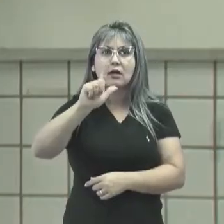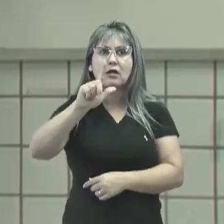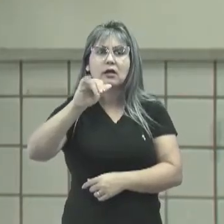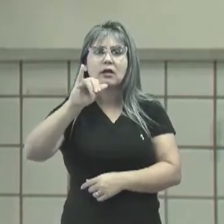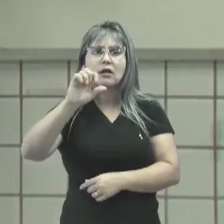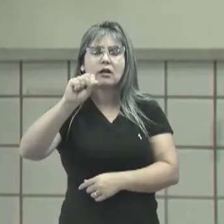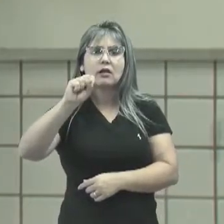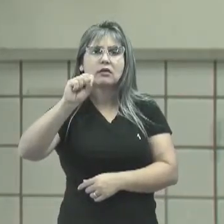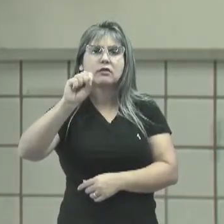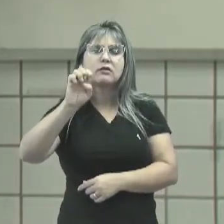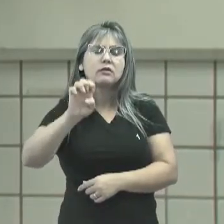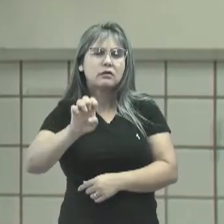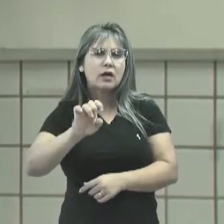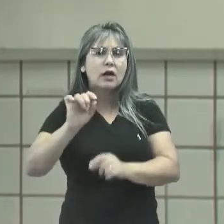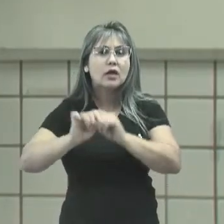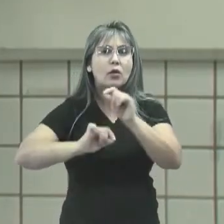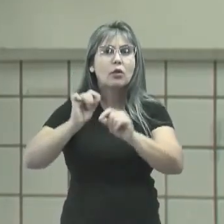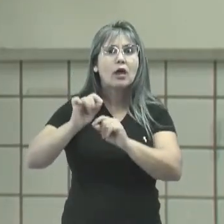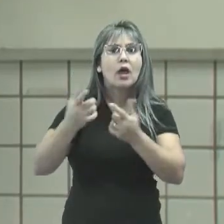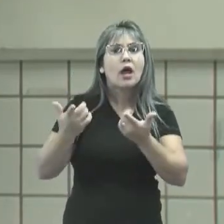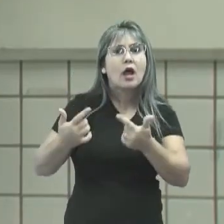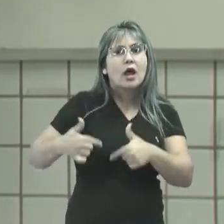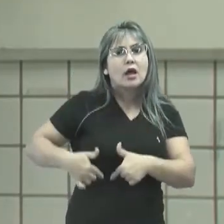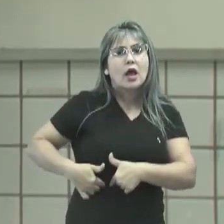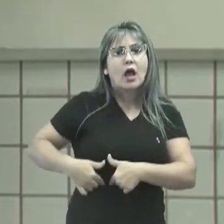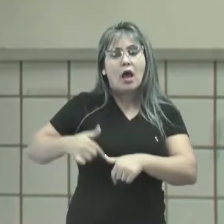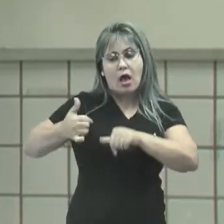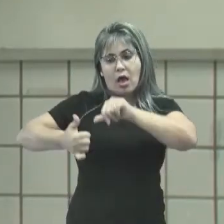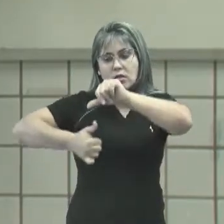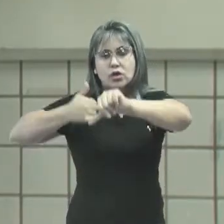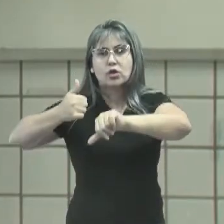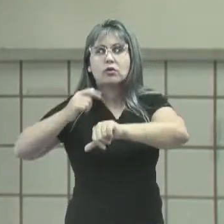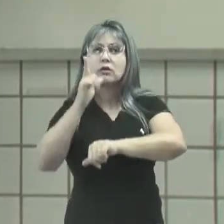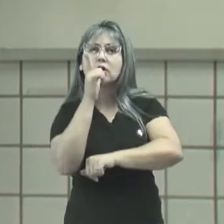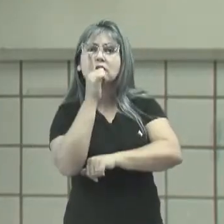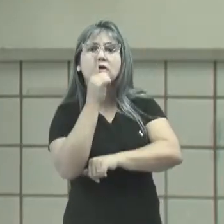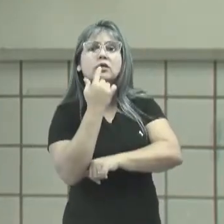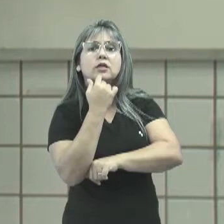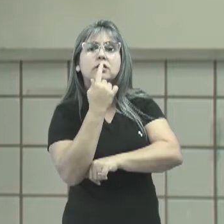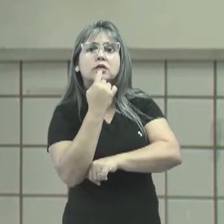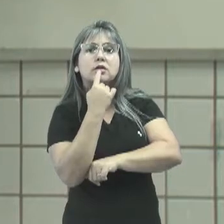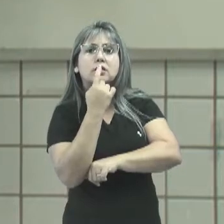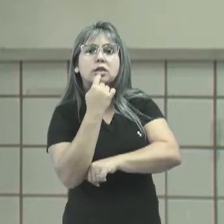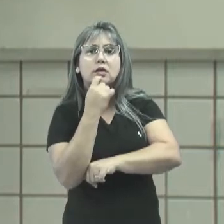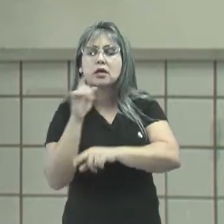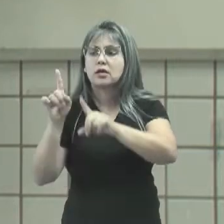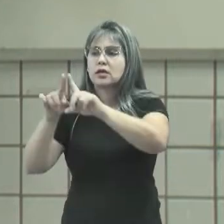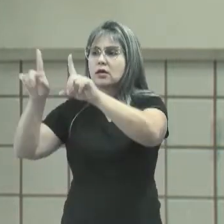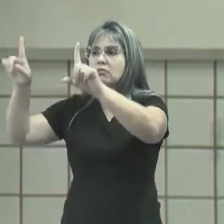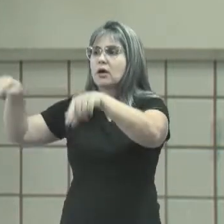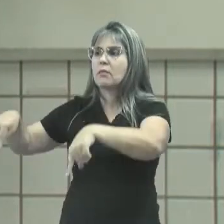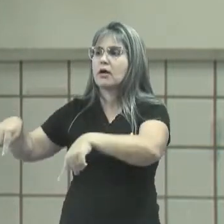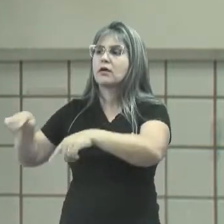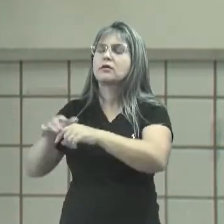porque provavelmente ele tem que aguardar um tempo até conseguir um doador deste órgão para